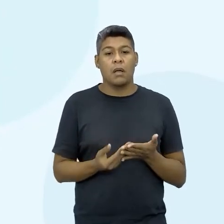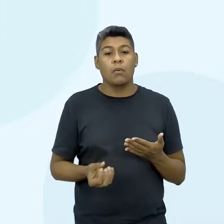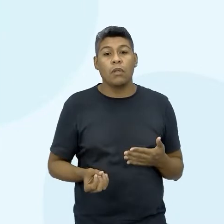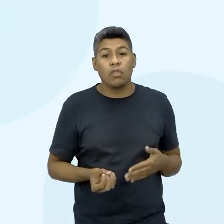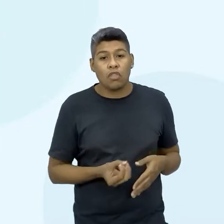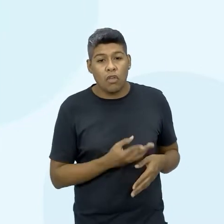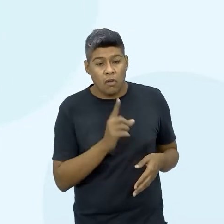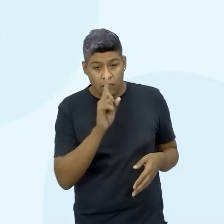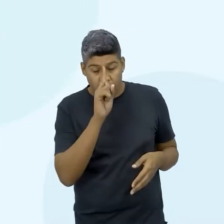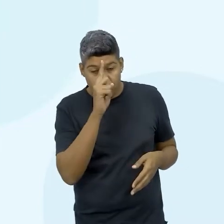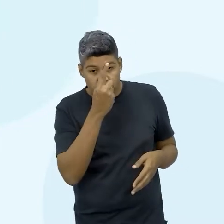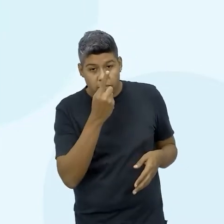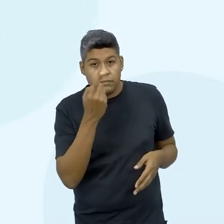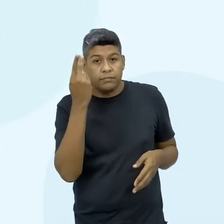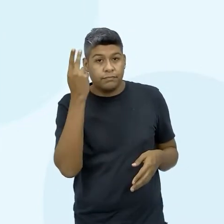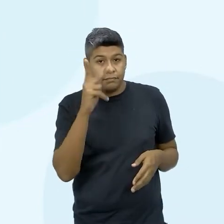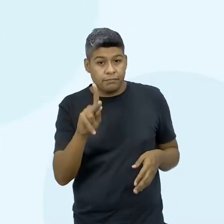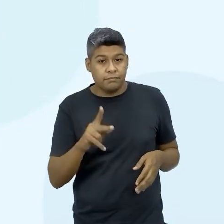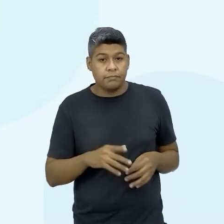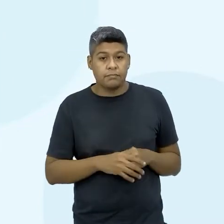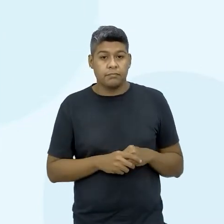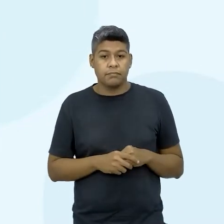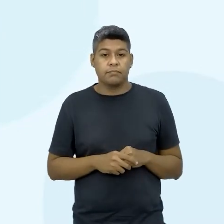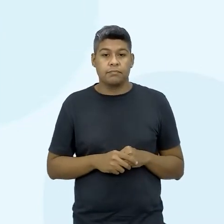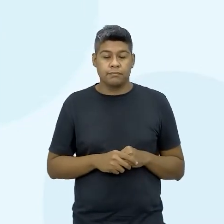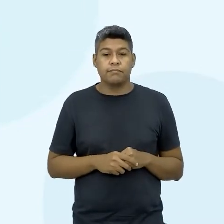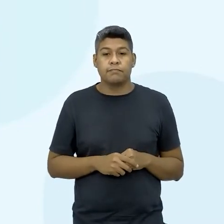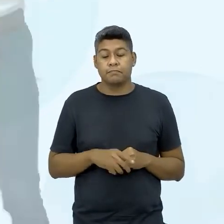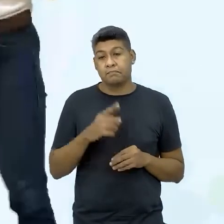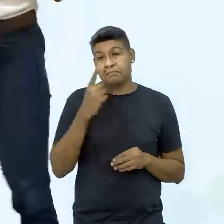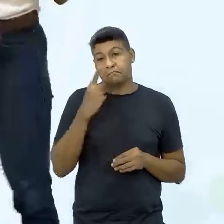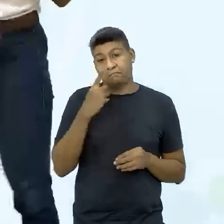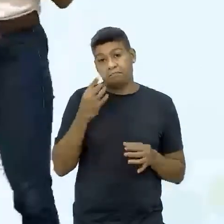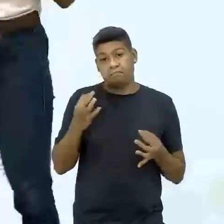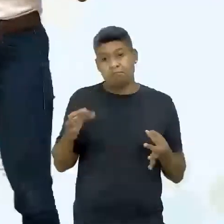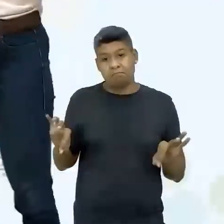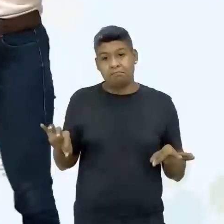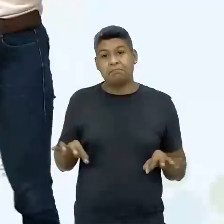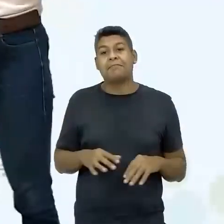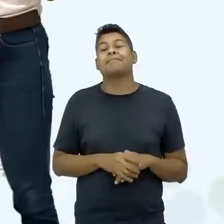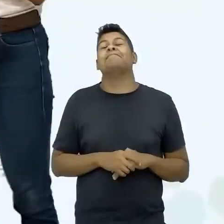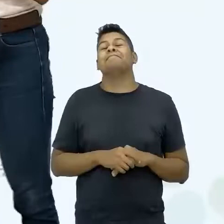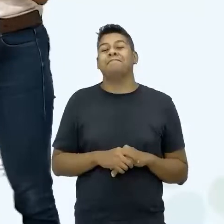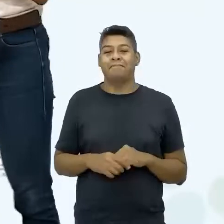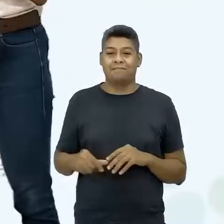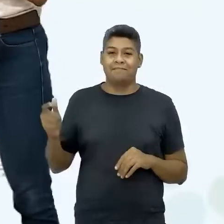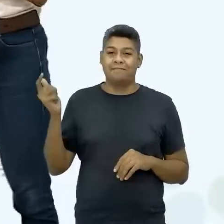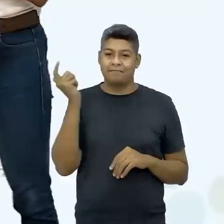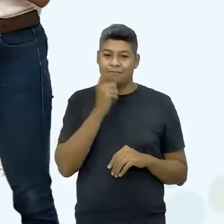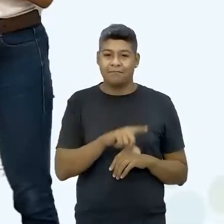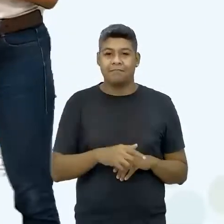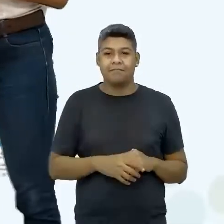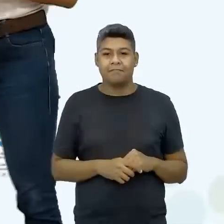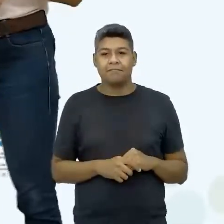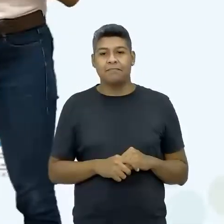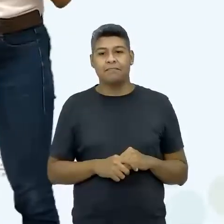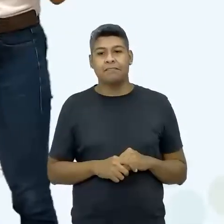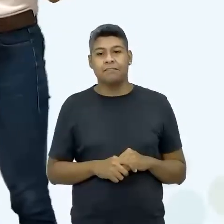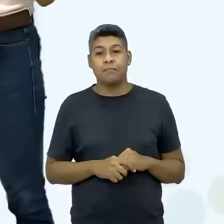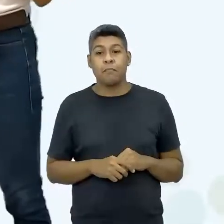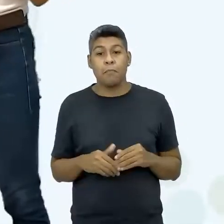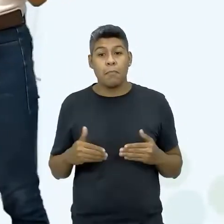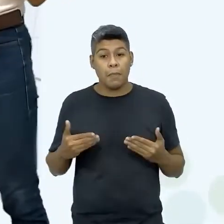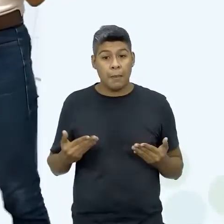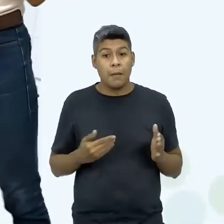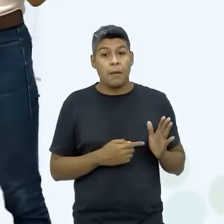estou inventando com vocês. Eu vou aparecer aqui no mapa para vocês. Vamos ver se o meu diretor coloca aí. Aqui, estou aqui no mapa de vocês, tá certo? Então